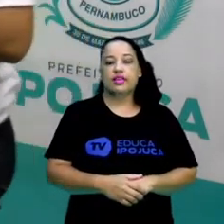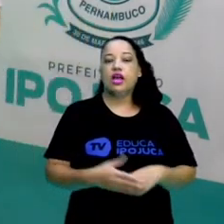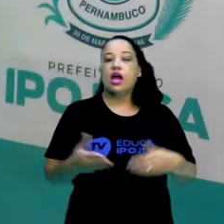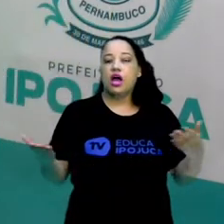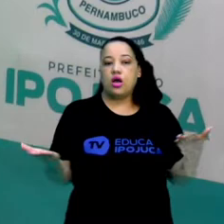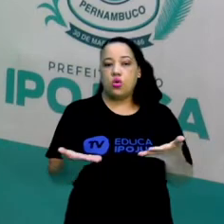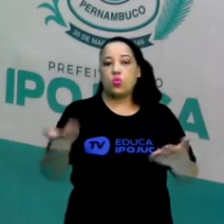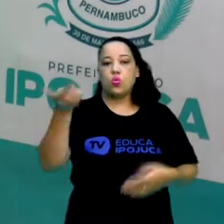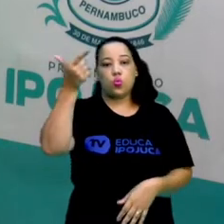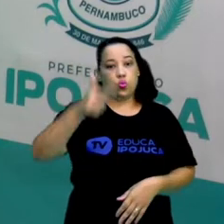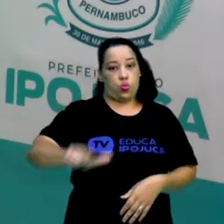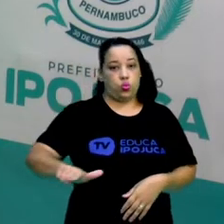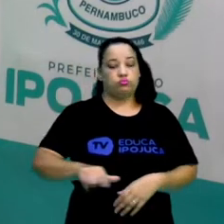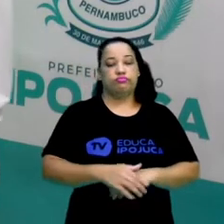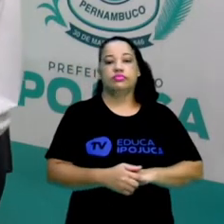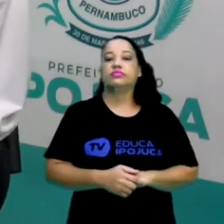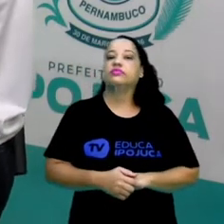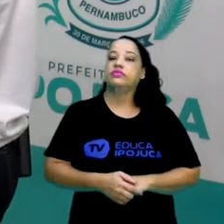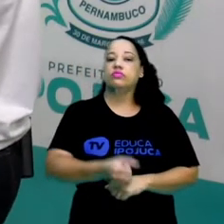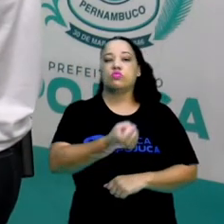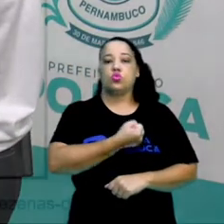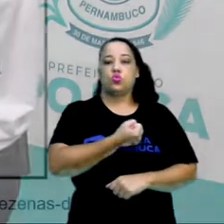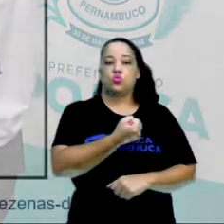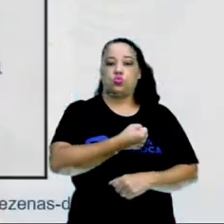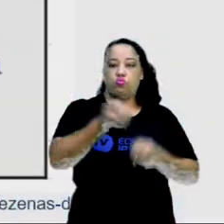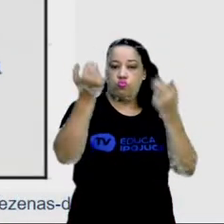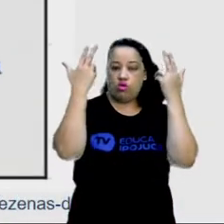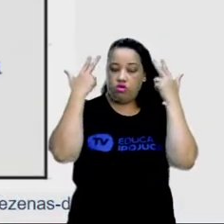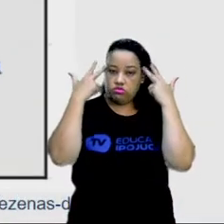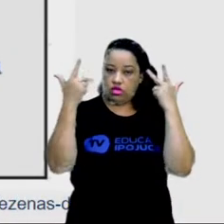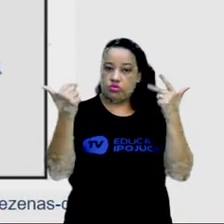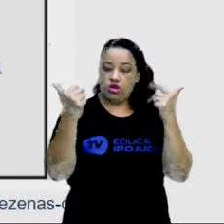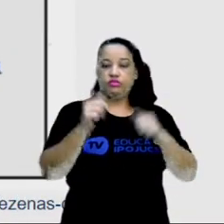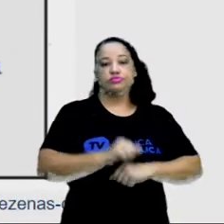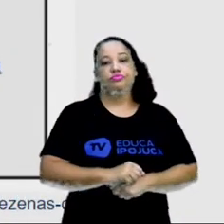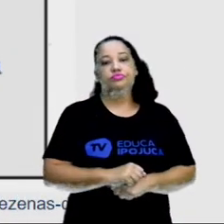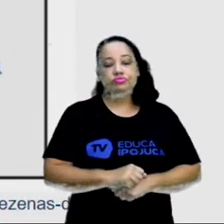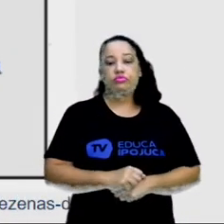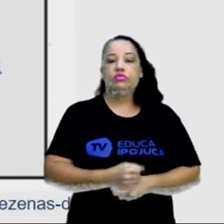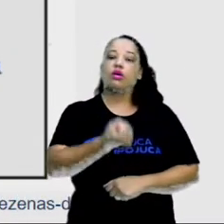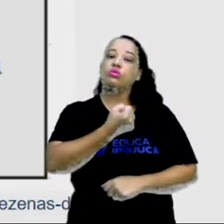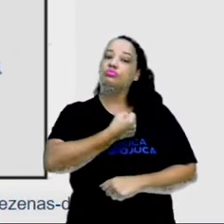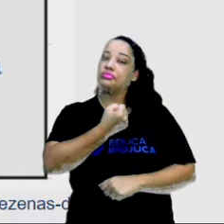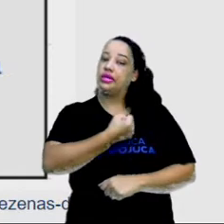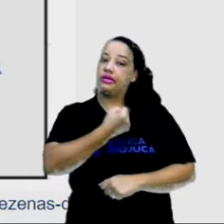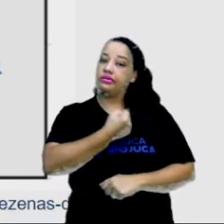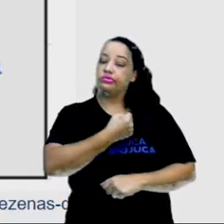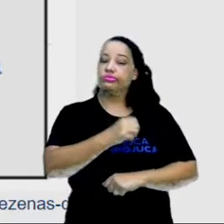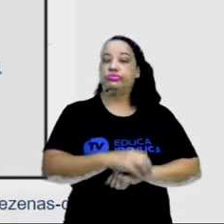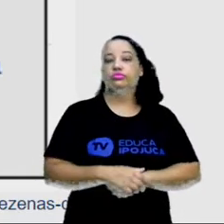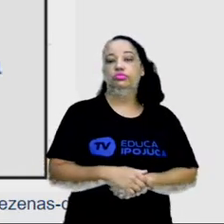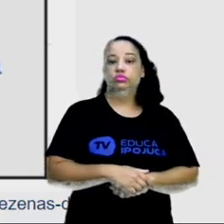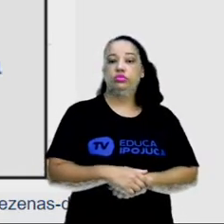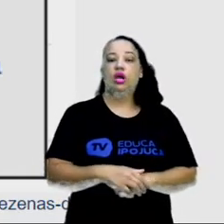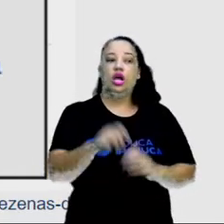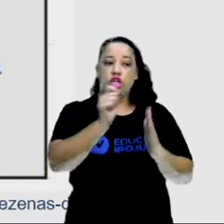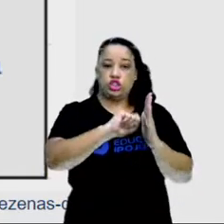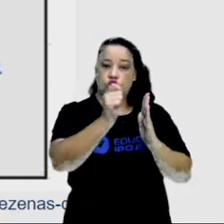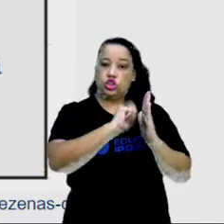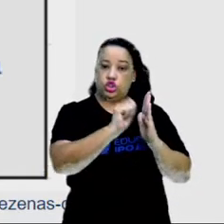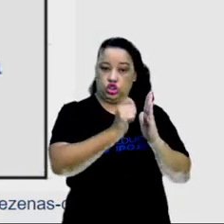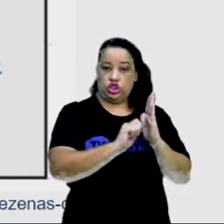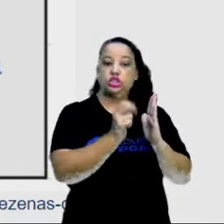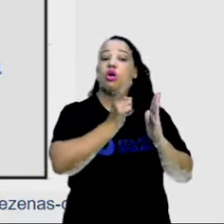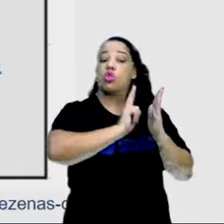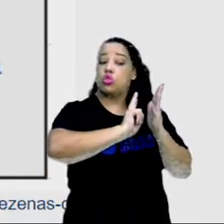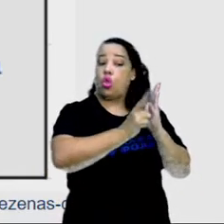Vamos lá para outro processo aqui, números naturais. E aqui eu trago para vocês o numeral, a escrita por extenso,